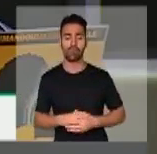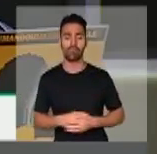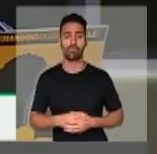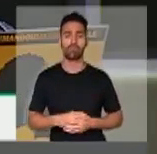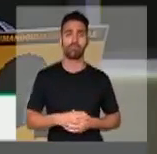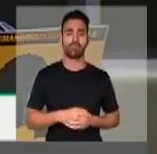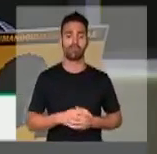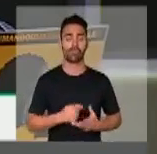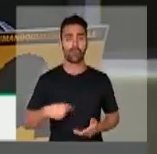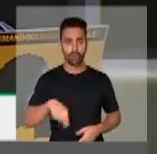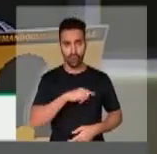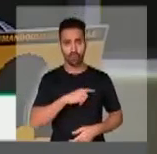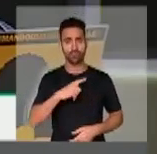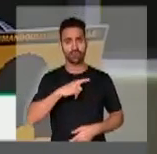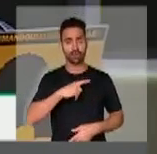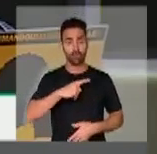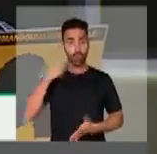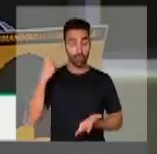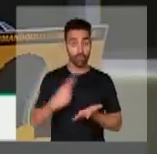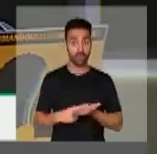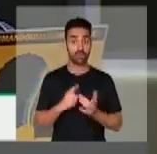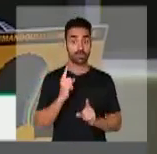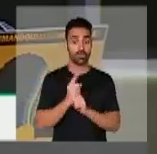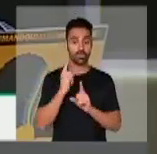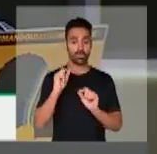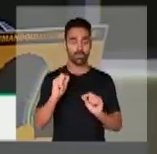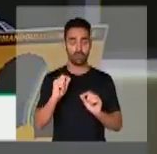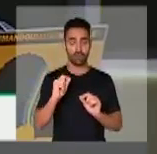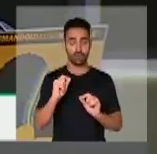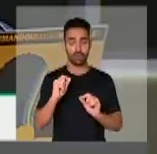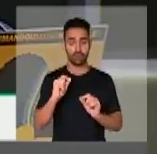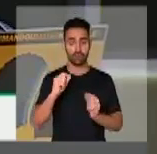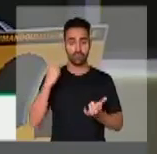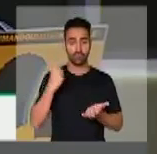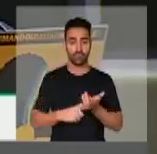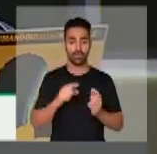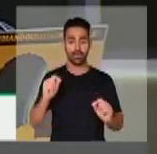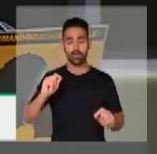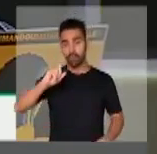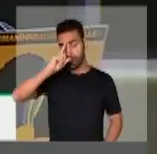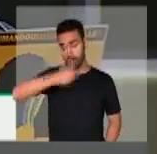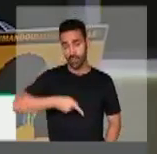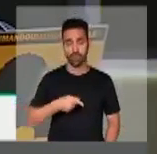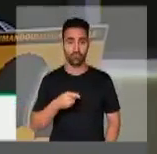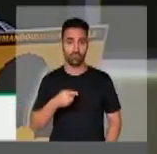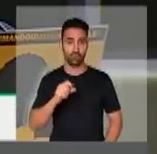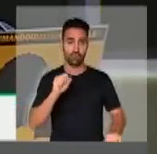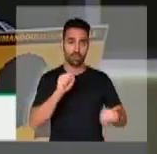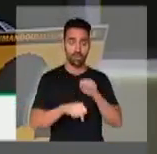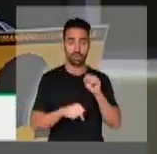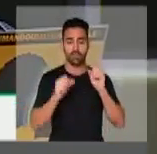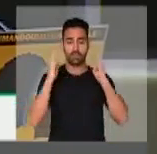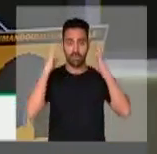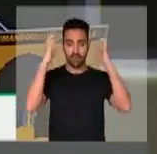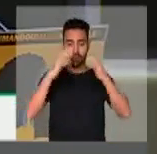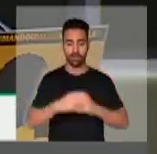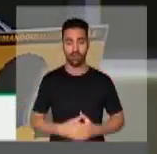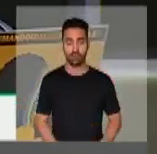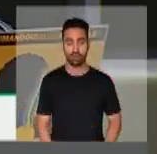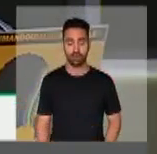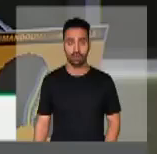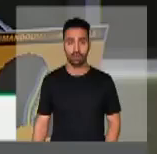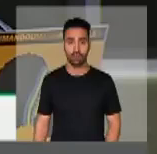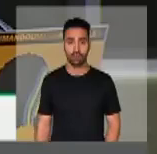possamos abrir mão do compromisso até que a resposta seja dada. Quem mandou matar Marielle?